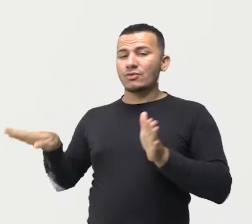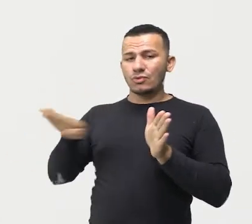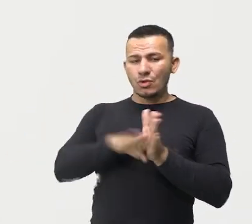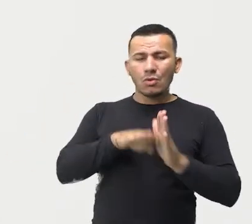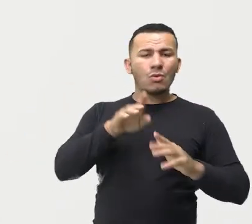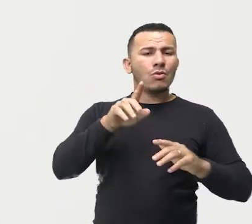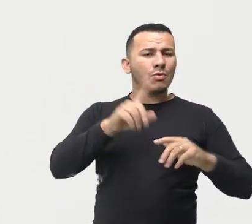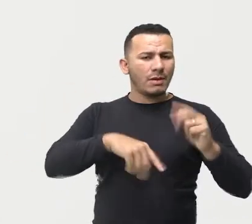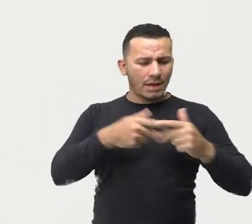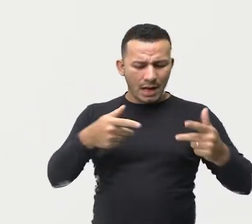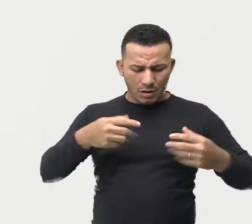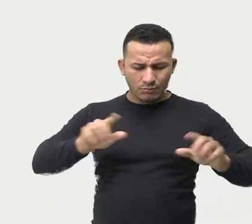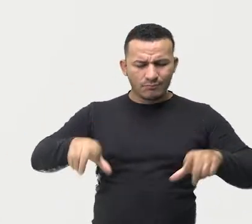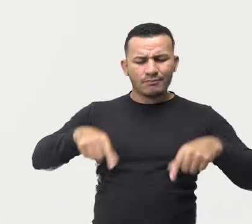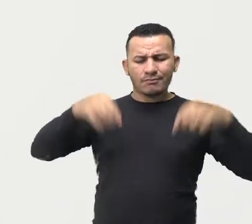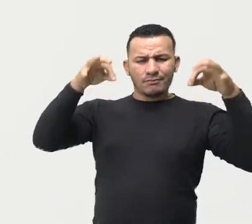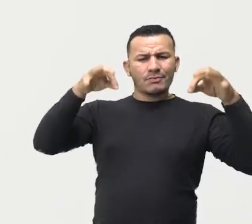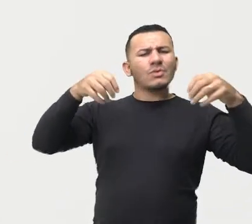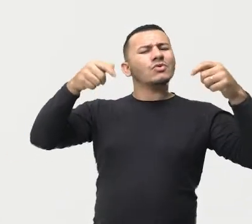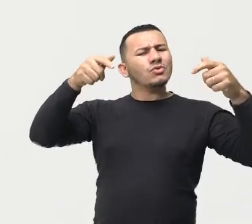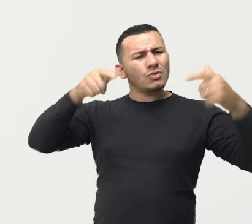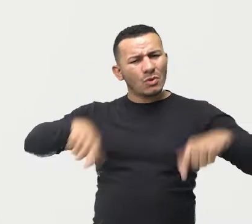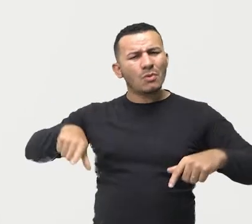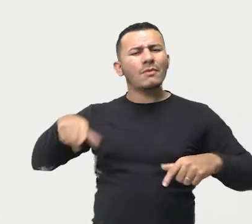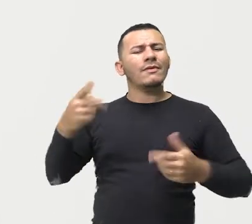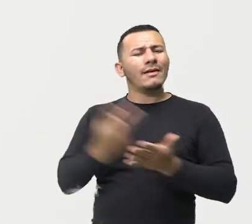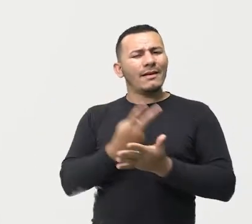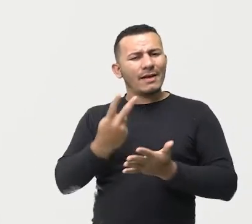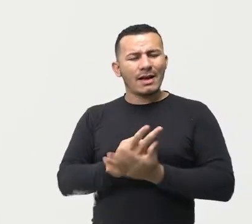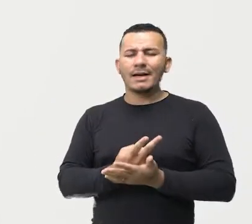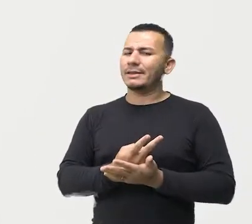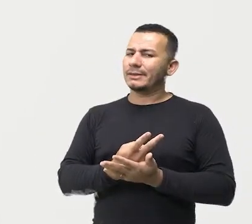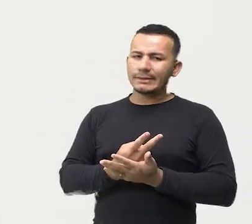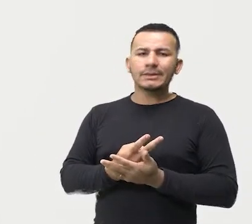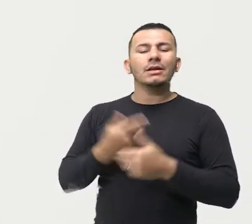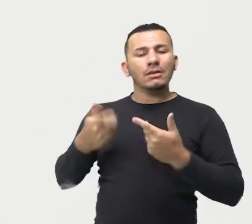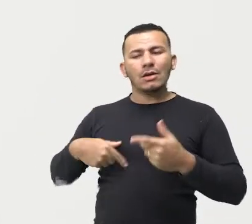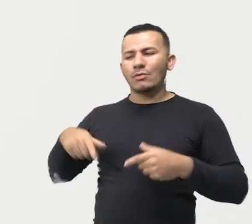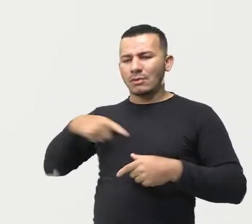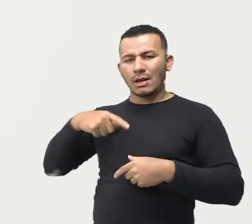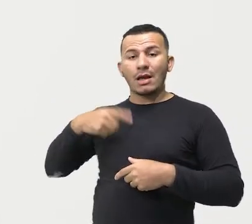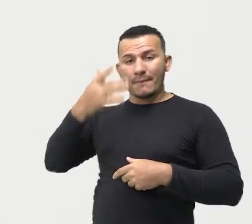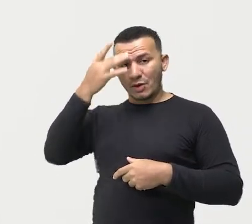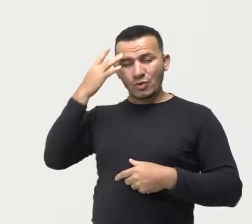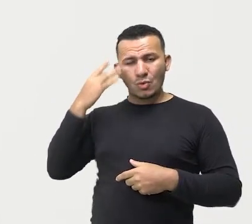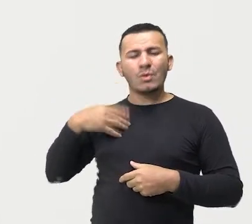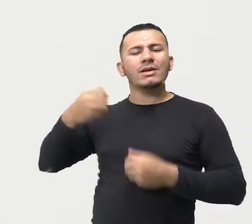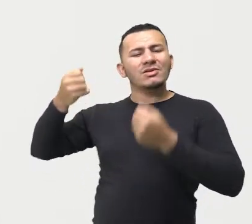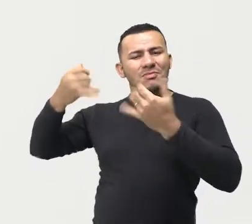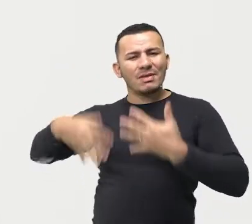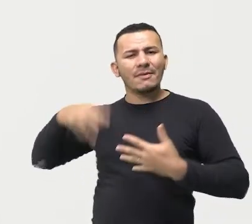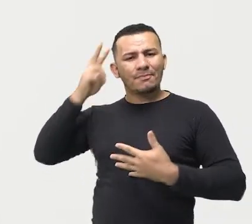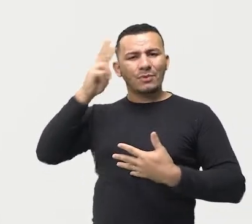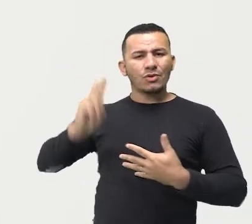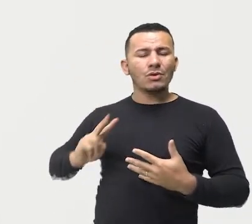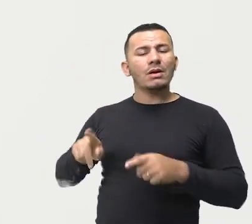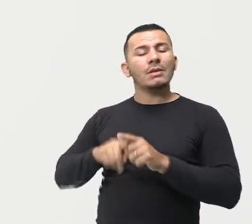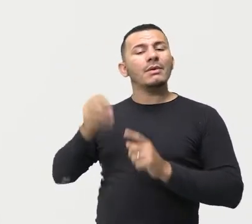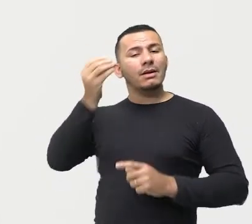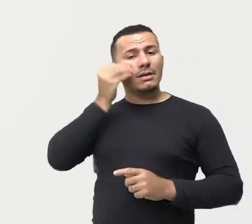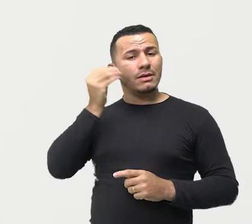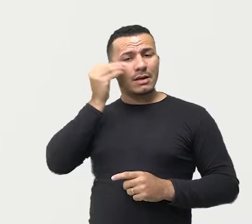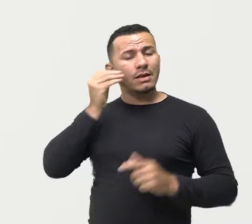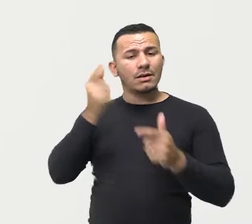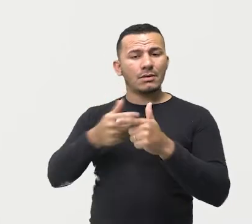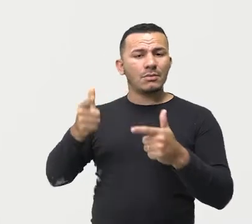Então observa em que ela fez essa narrativa toda o autor conta a história da aquisição do produto e a tentativa de solução